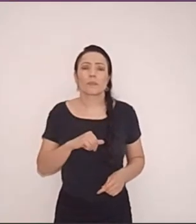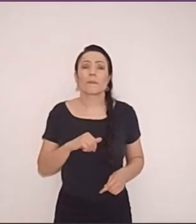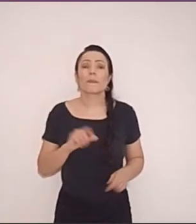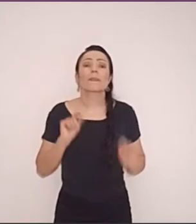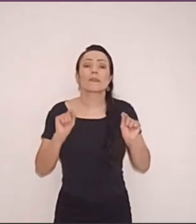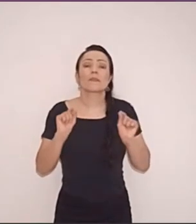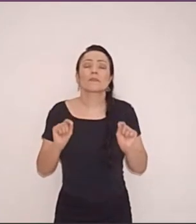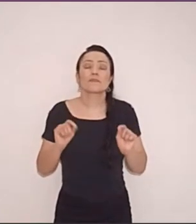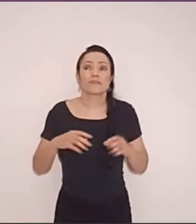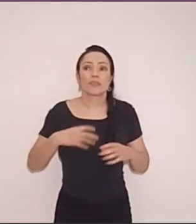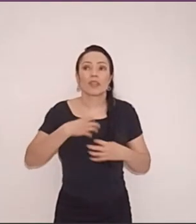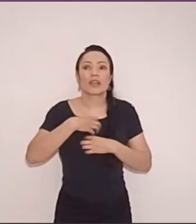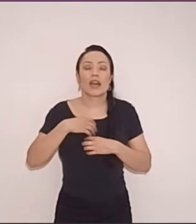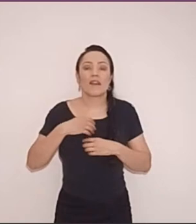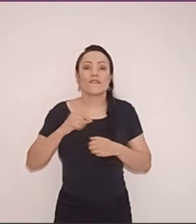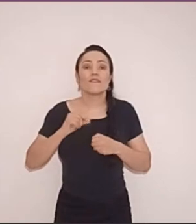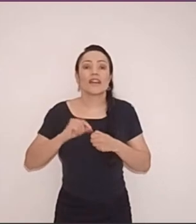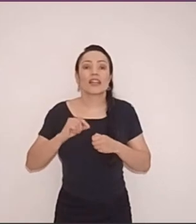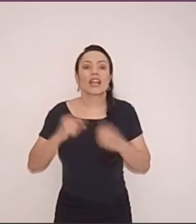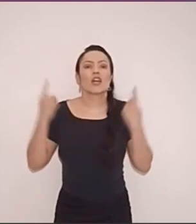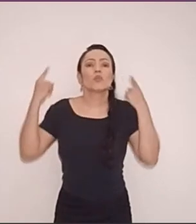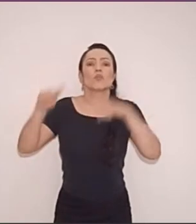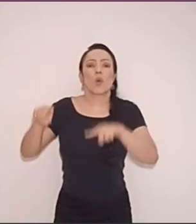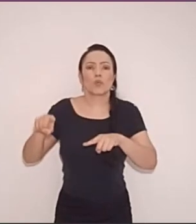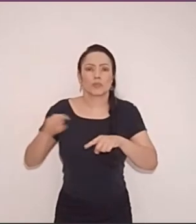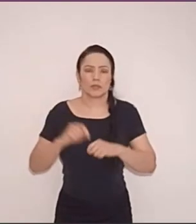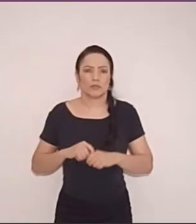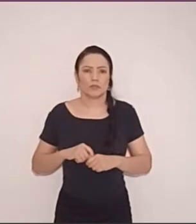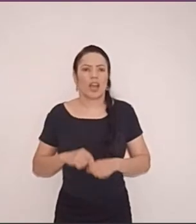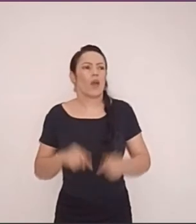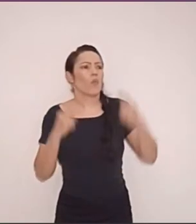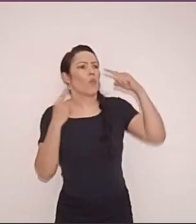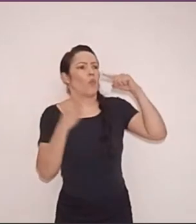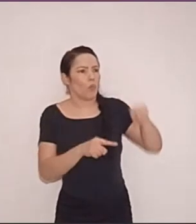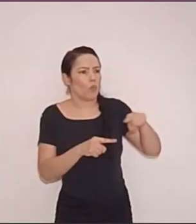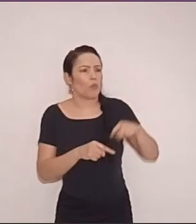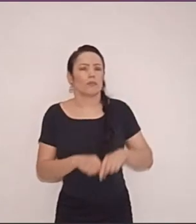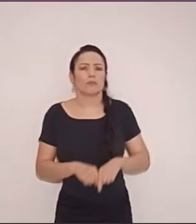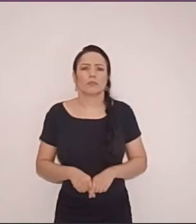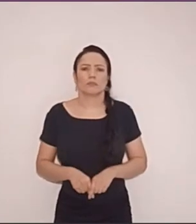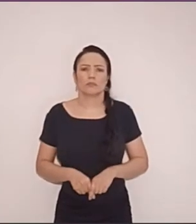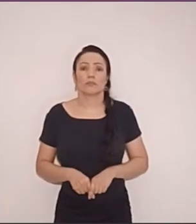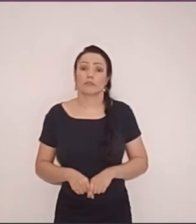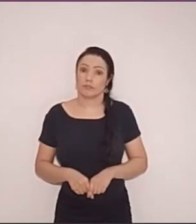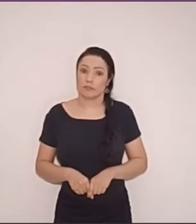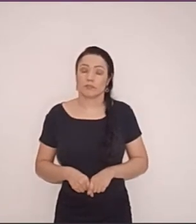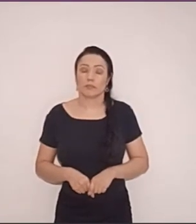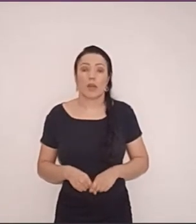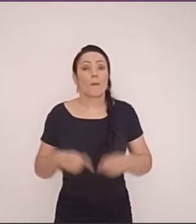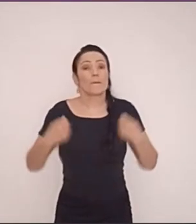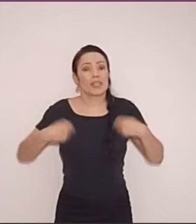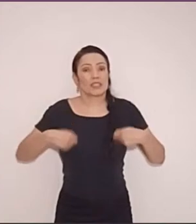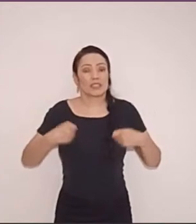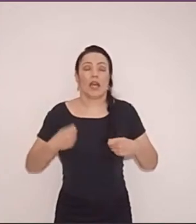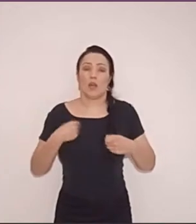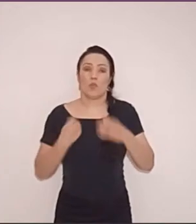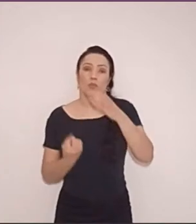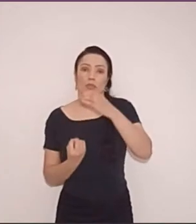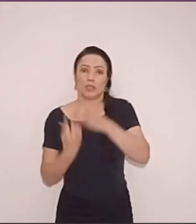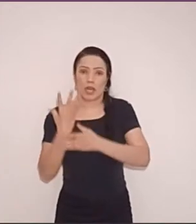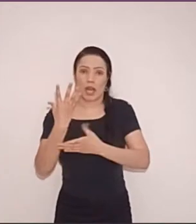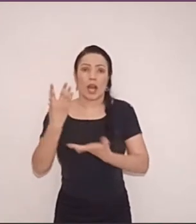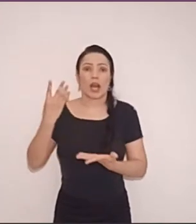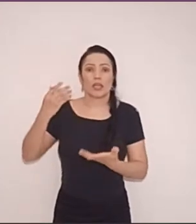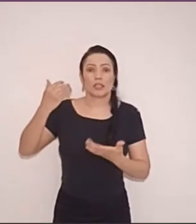formas atacando o outro computador o único fundamental antes que a narrativa